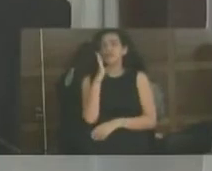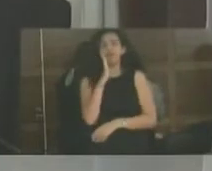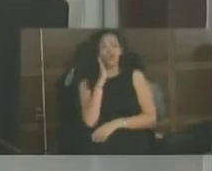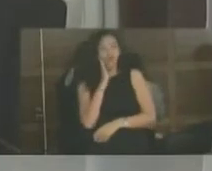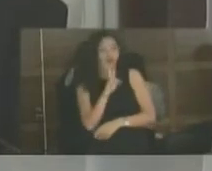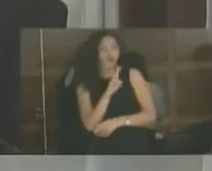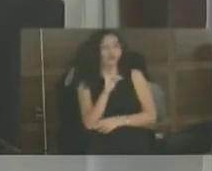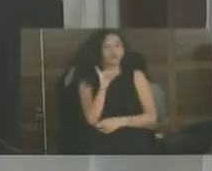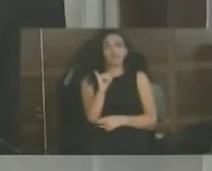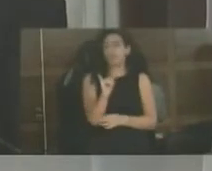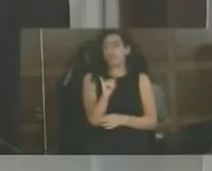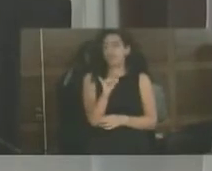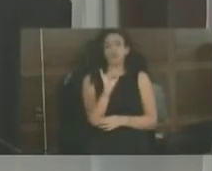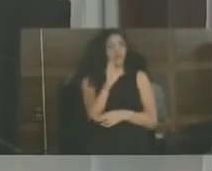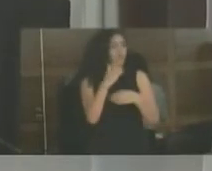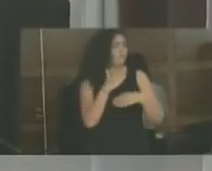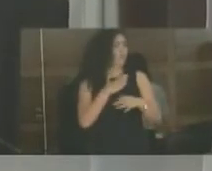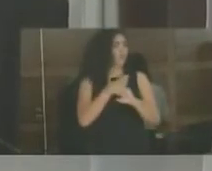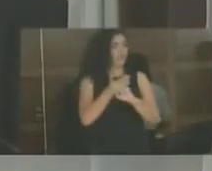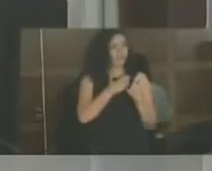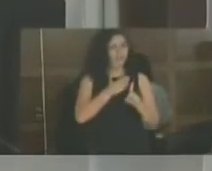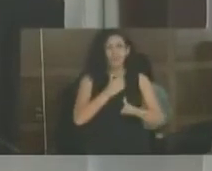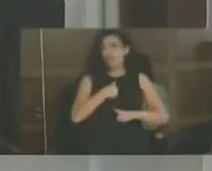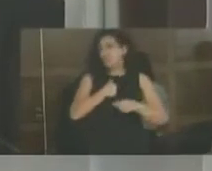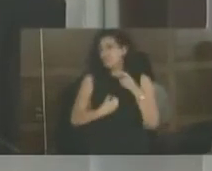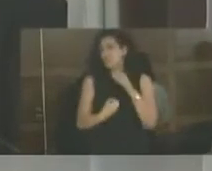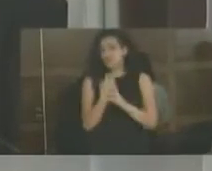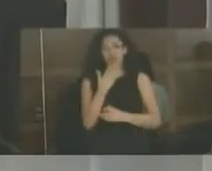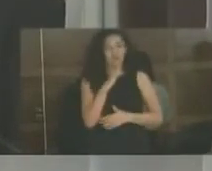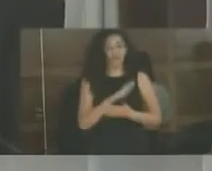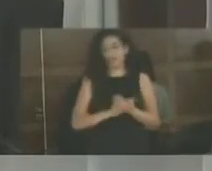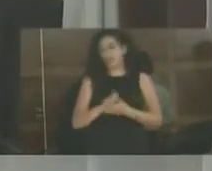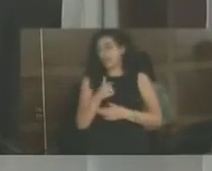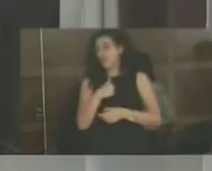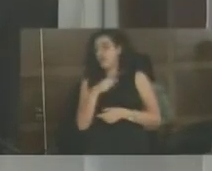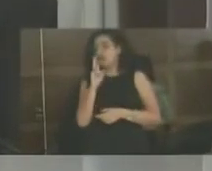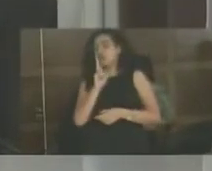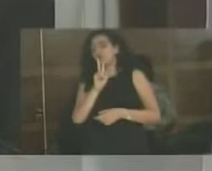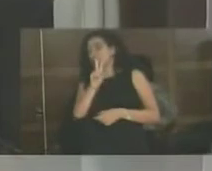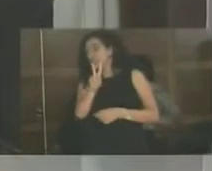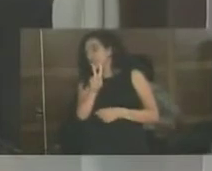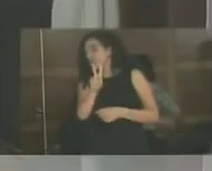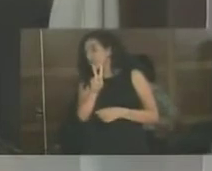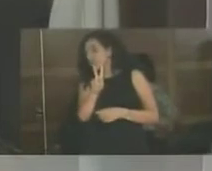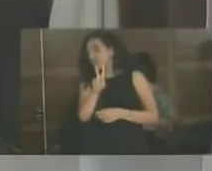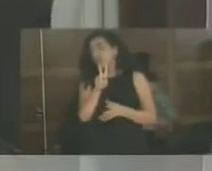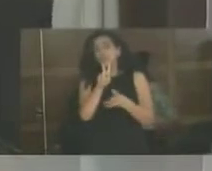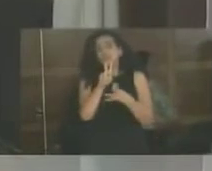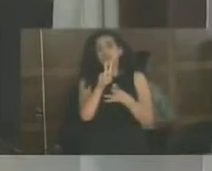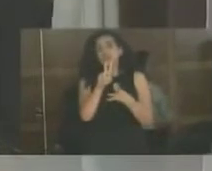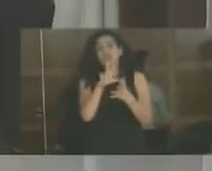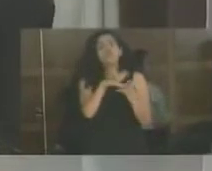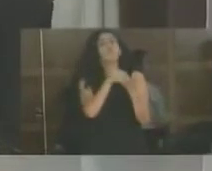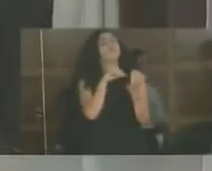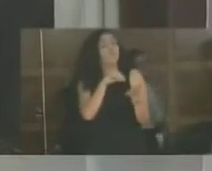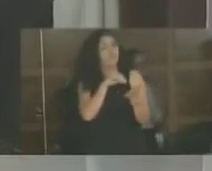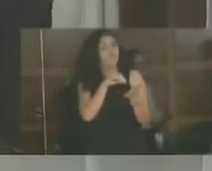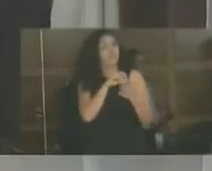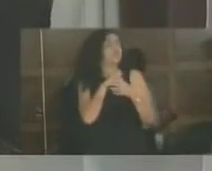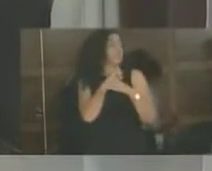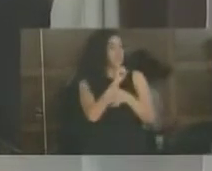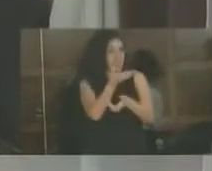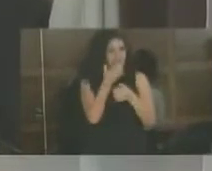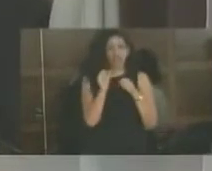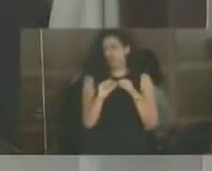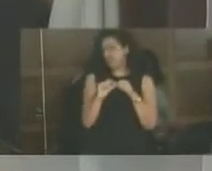que vai aí, e não é só minha não, isso aí eu não criei nada, isso aí eu vim em algum lugar, conseguimos e coloquei. Então, quem quiser fazer